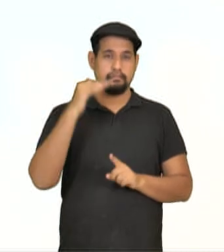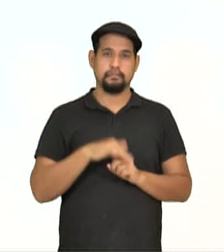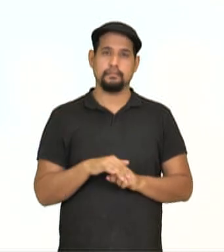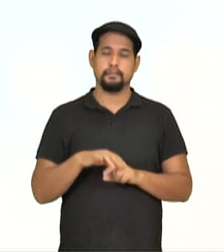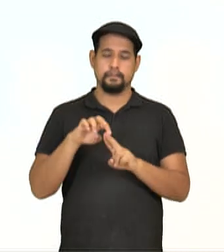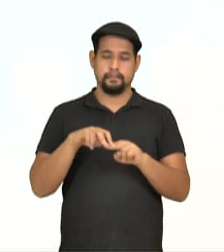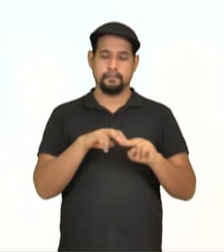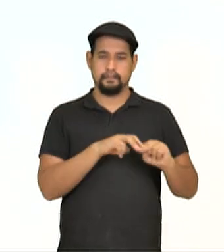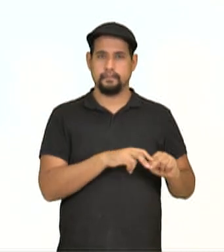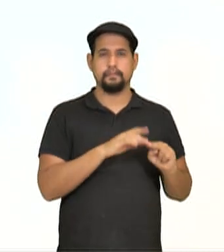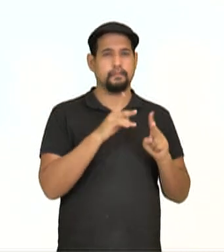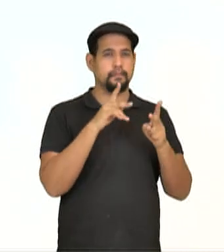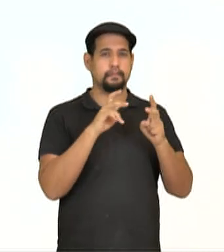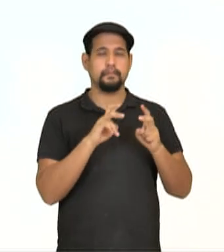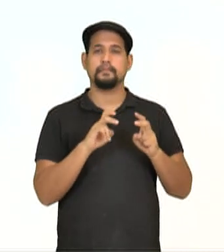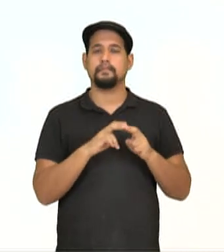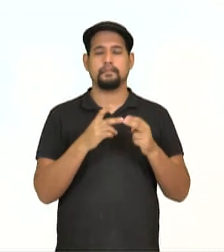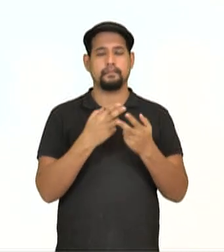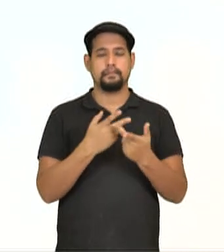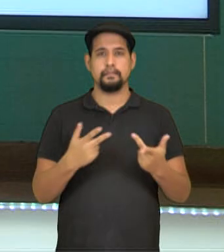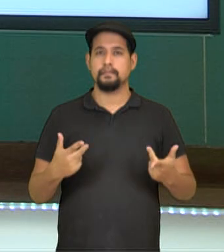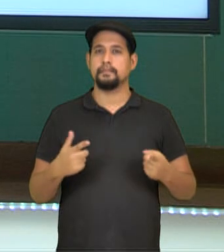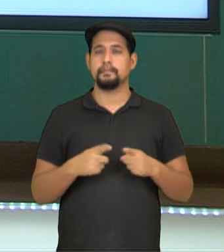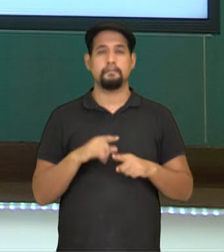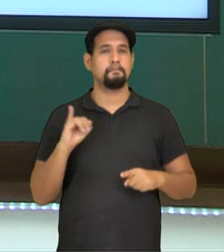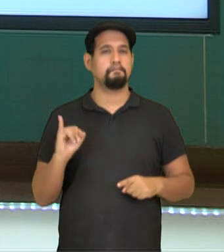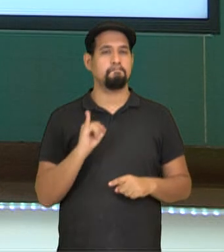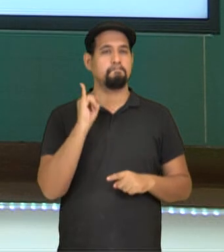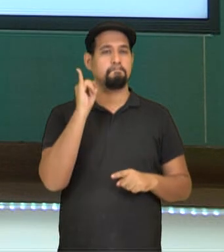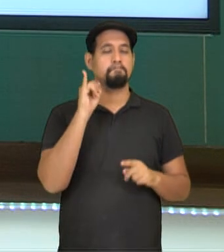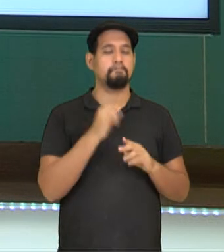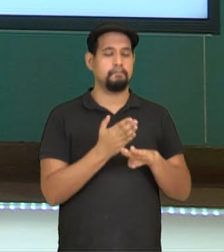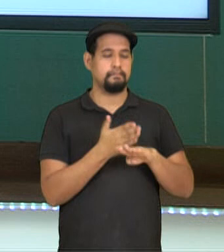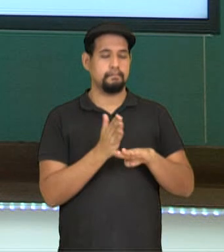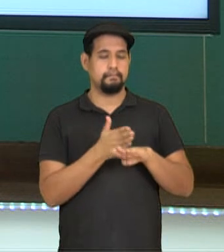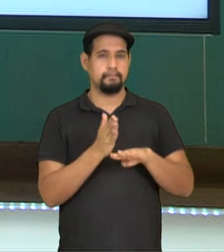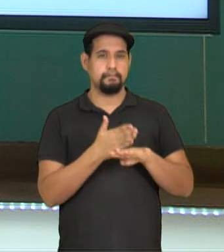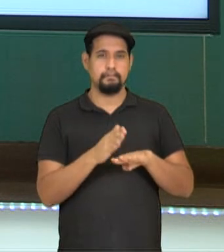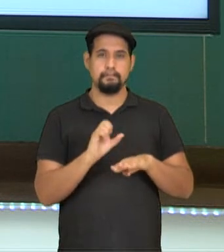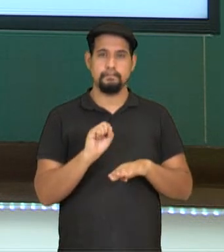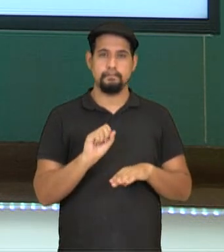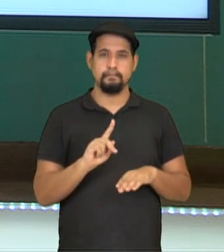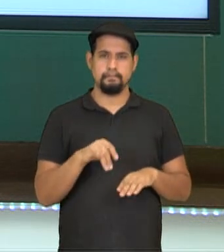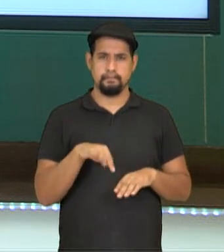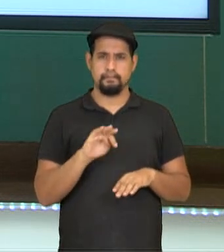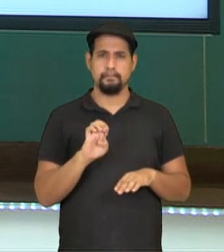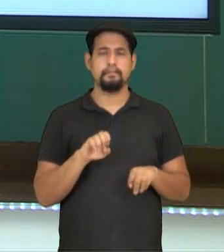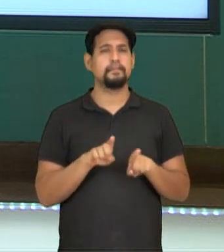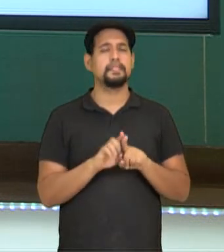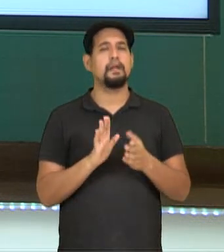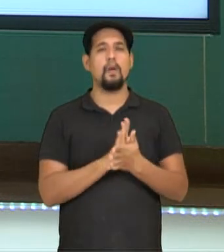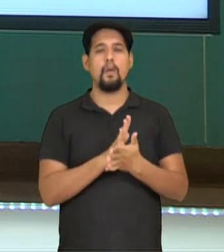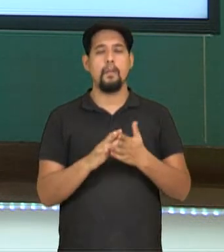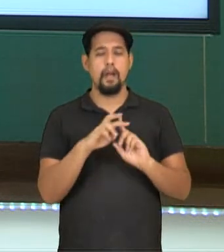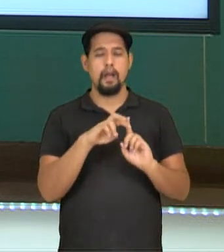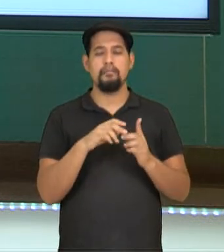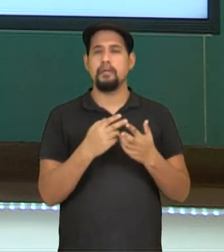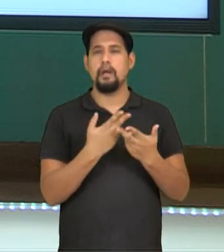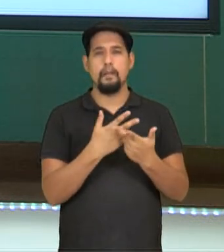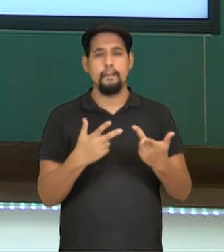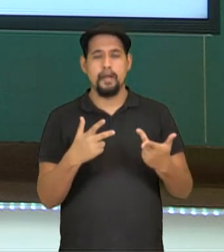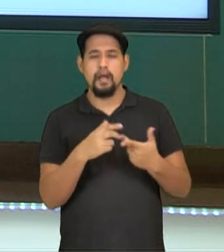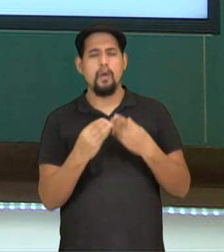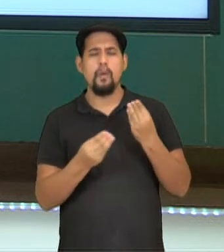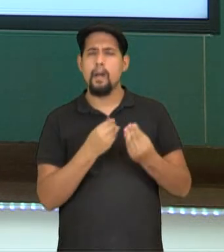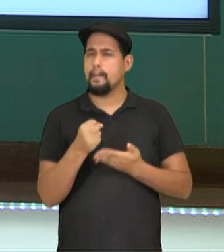skate, vimos os equipamentos essenciais para a prática do skate e algumas manobras, as